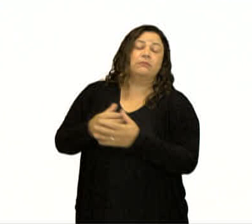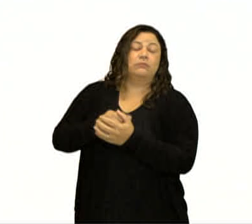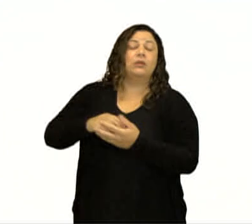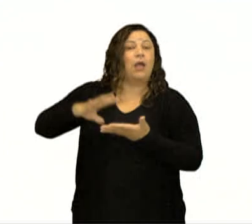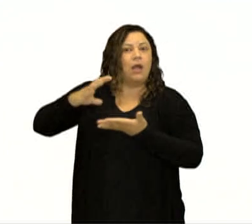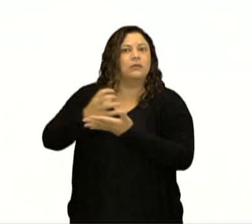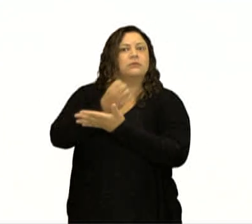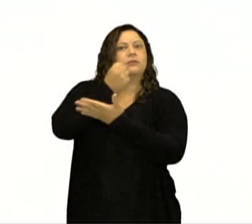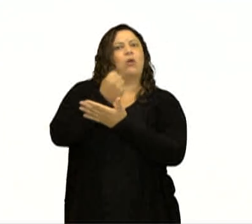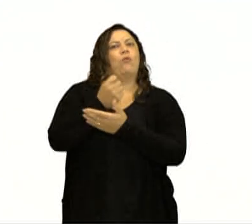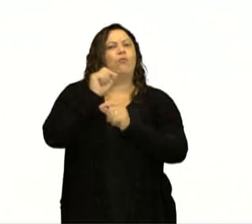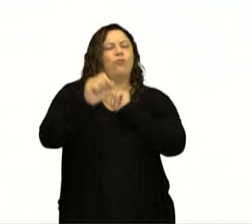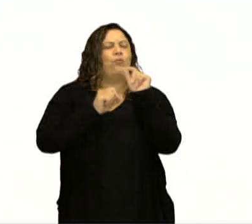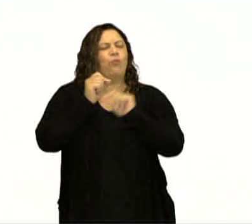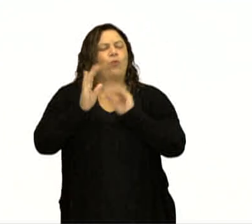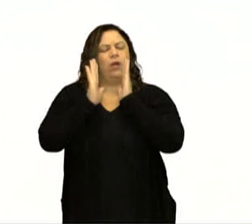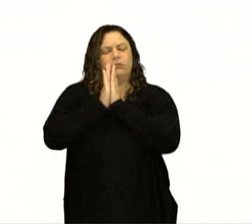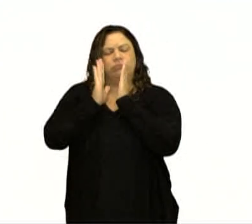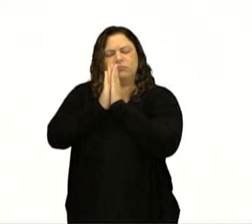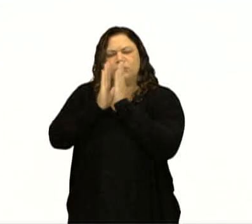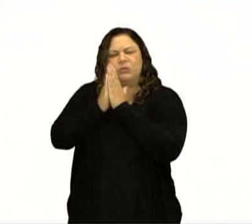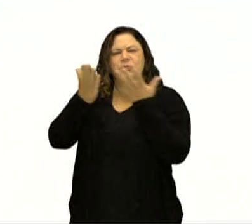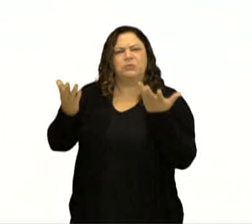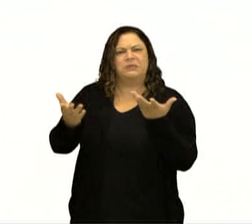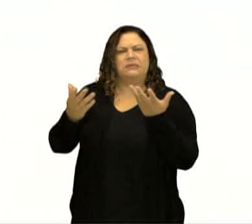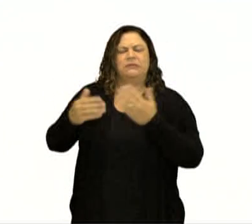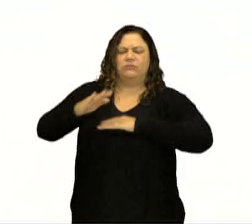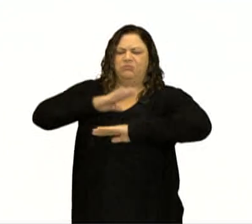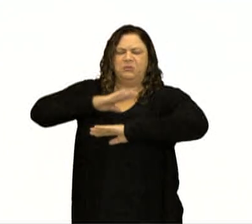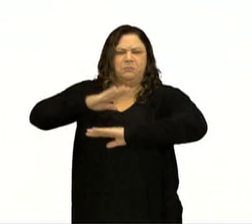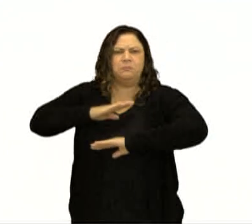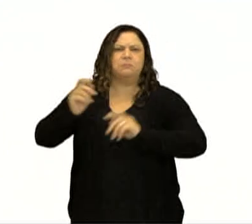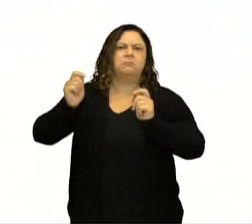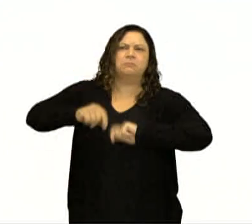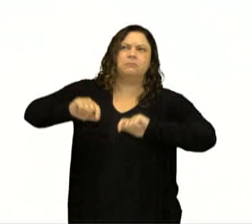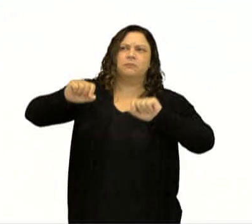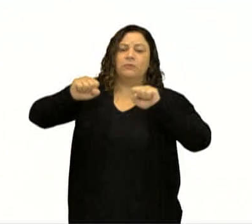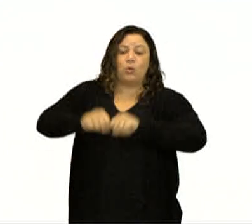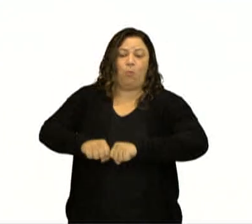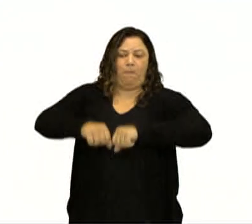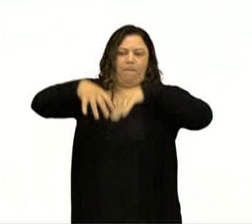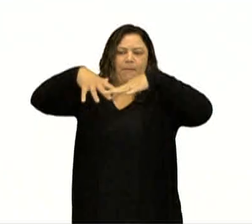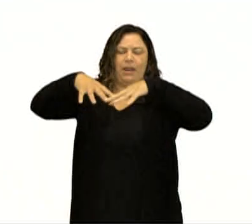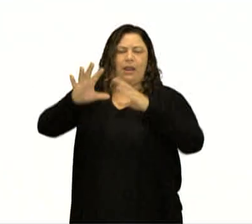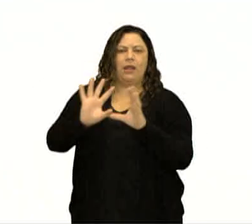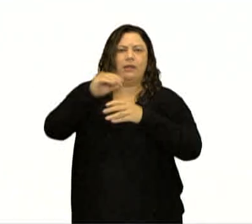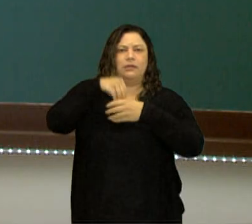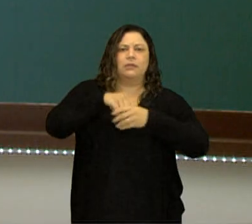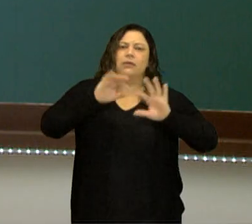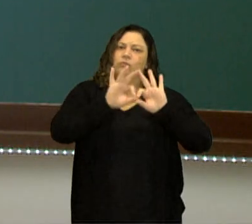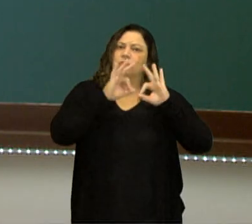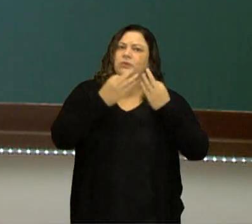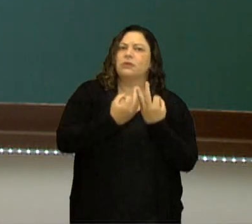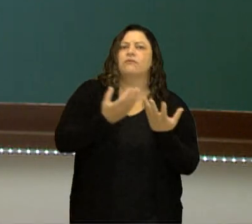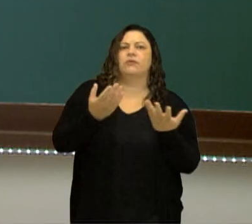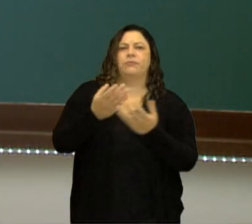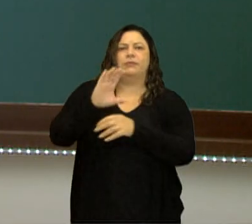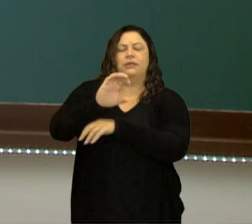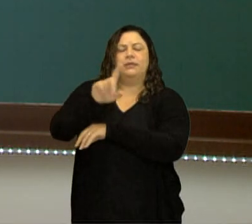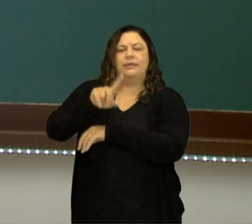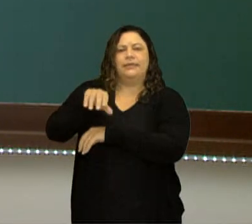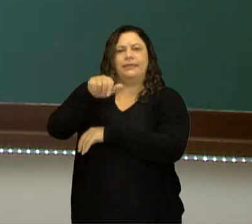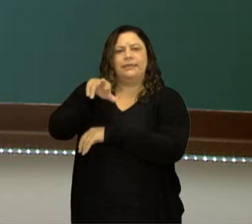salvar através de rezas e em algumas situações dizendo que ele provocou um milagre dentro da família do czar e veio a